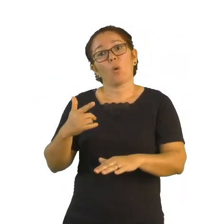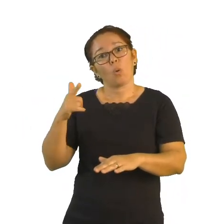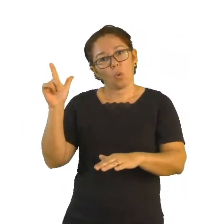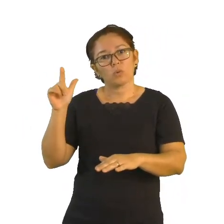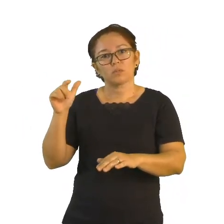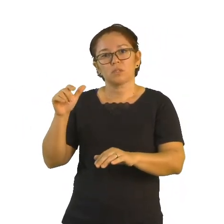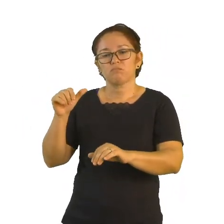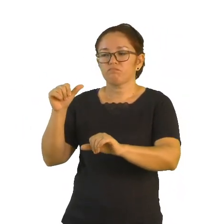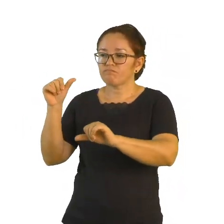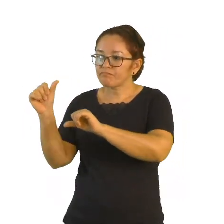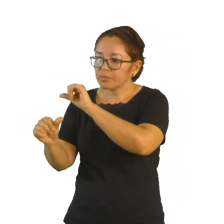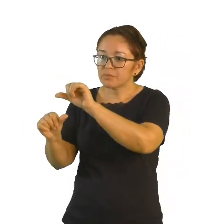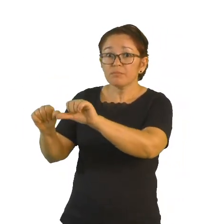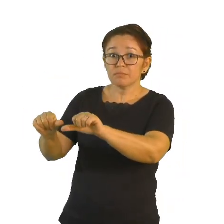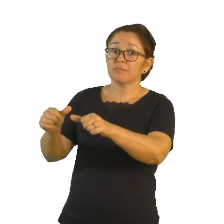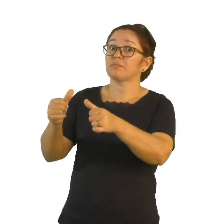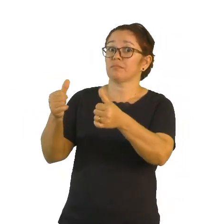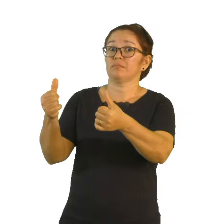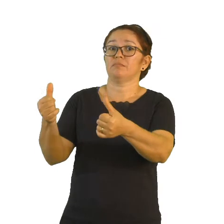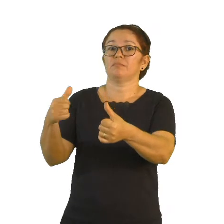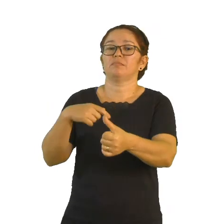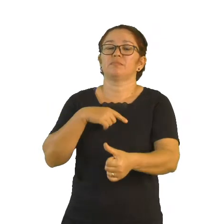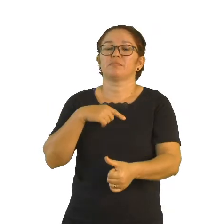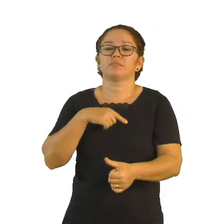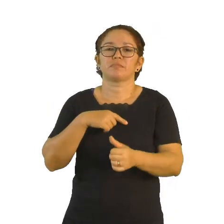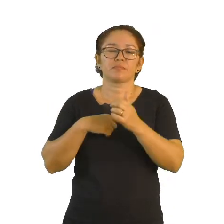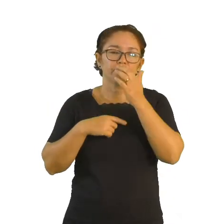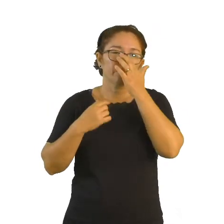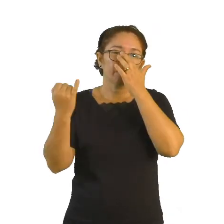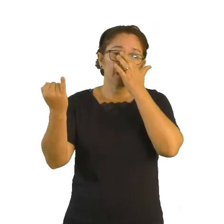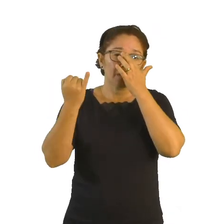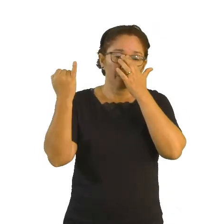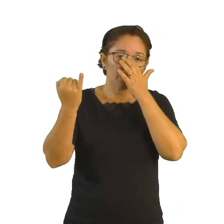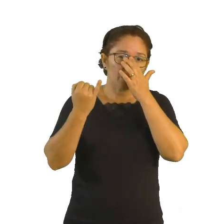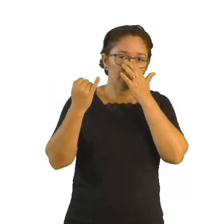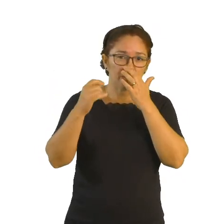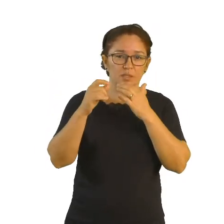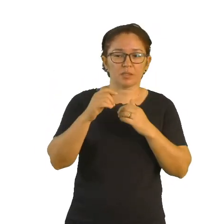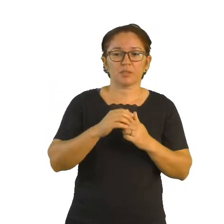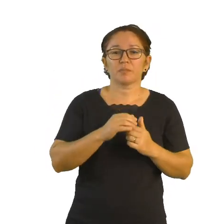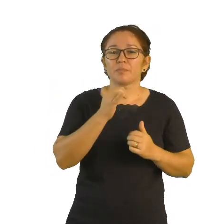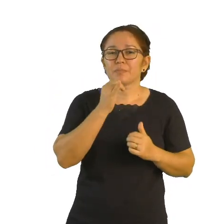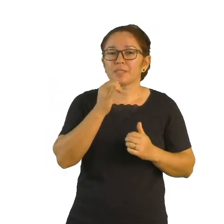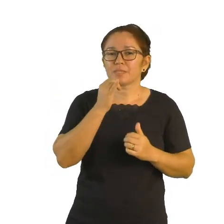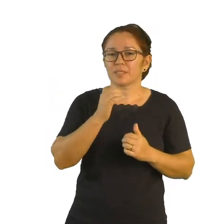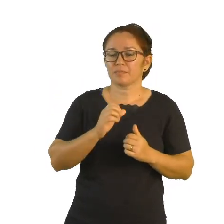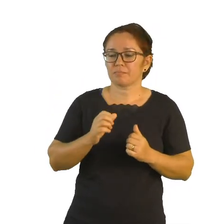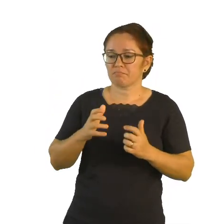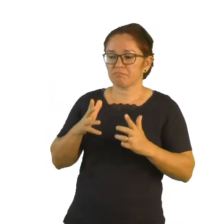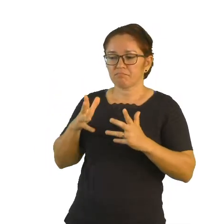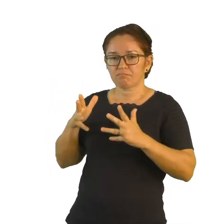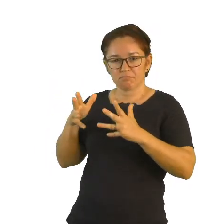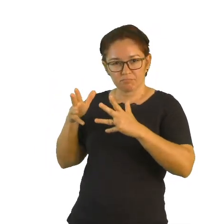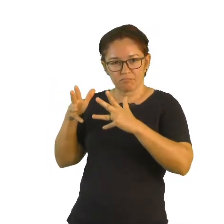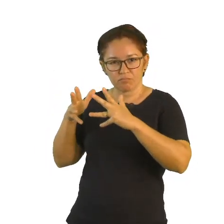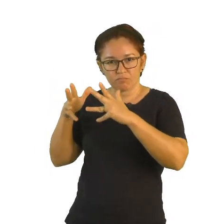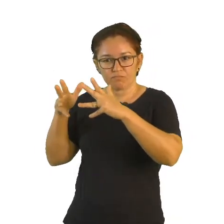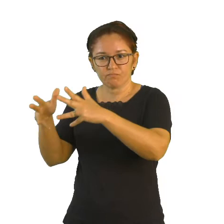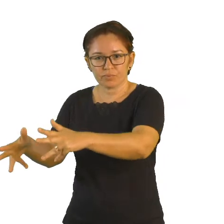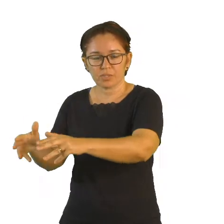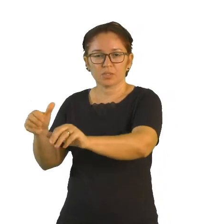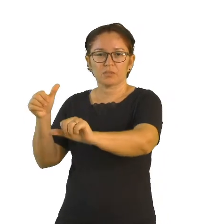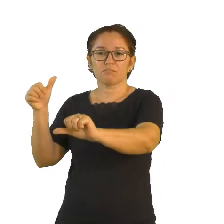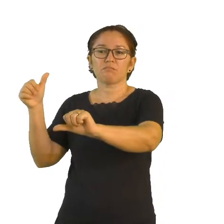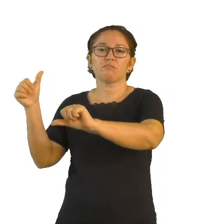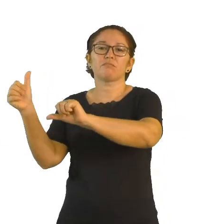frente. O importante para considerar o impacto ambiental é que a gente esteja falando